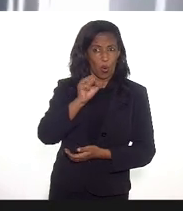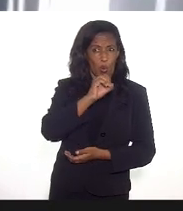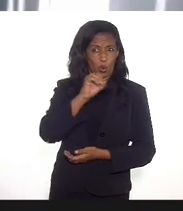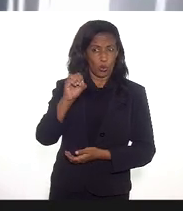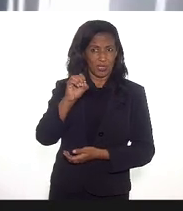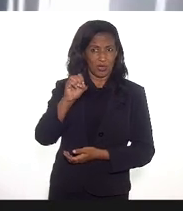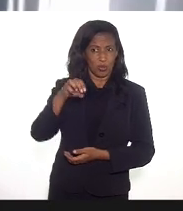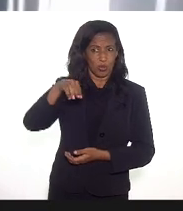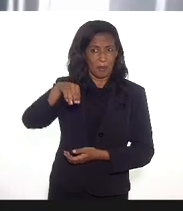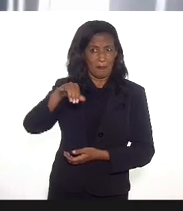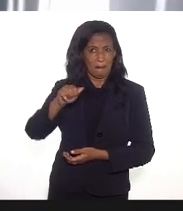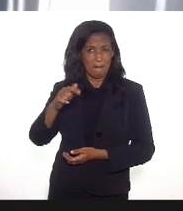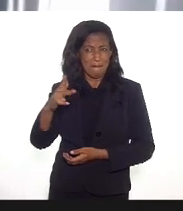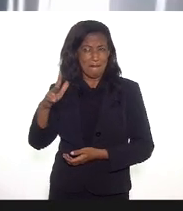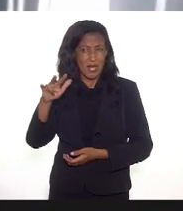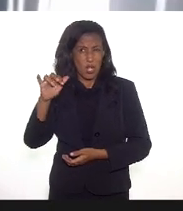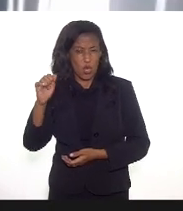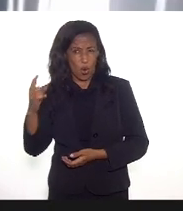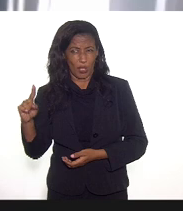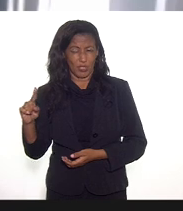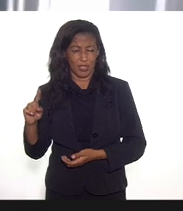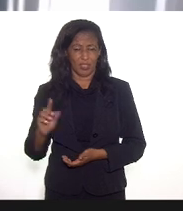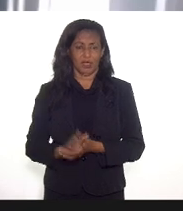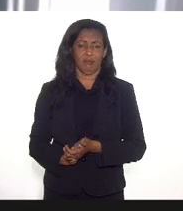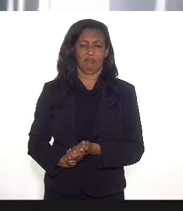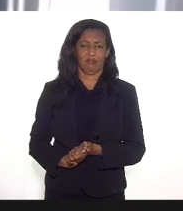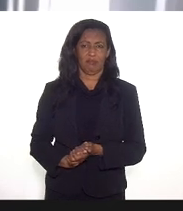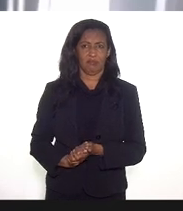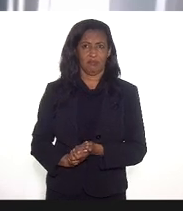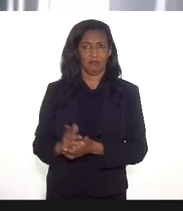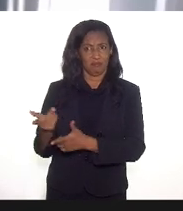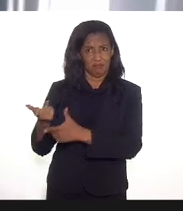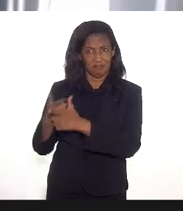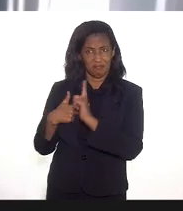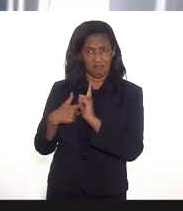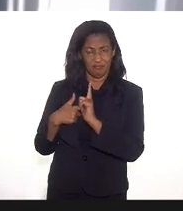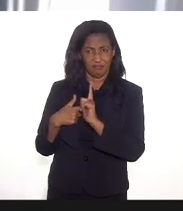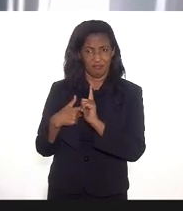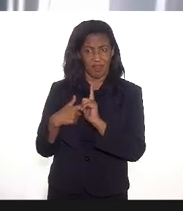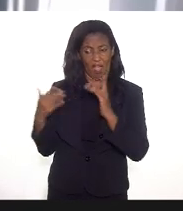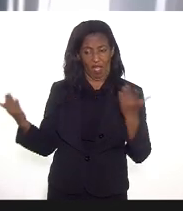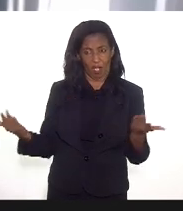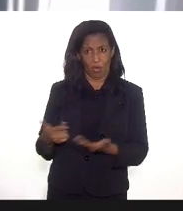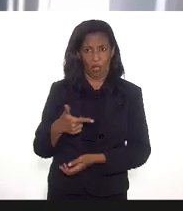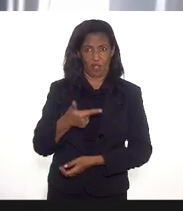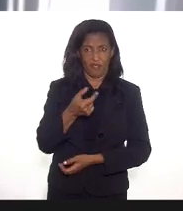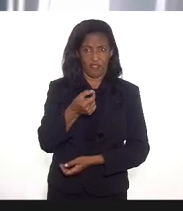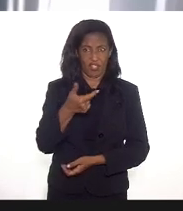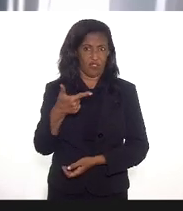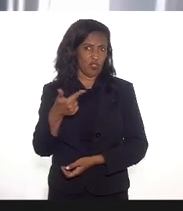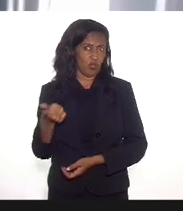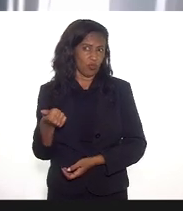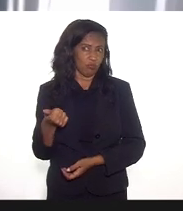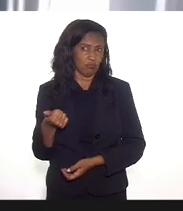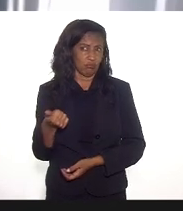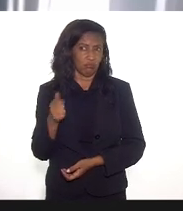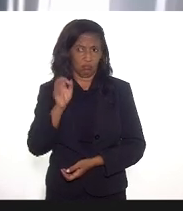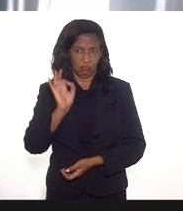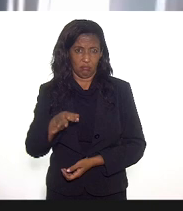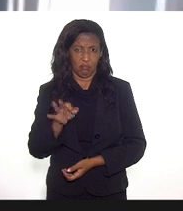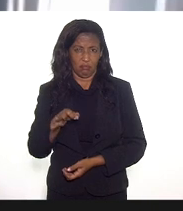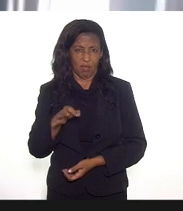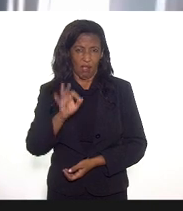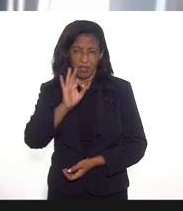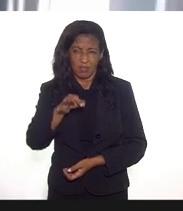milhões, salvo engano, Nelson Rocha, de serviço da dívida, assim, agora em 2021. Então, assim, não sei se foi isso, se